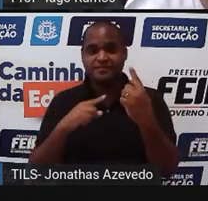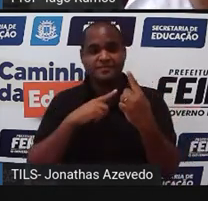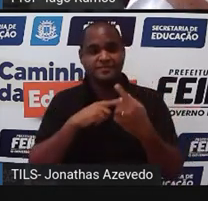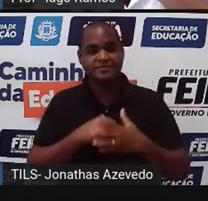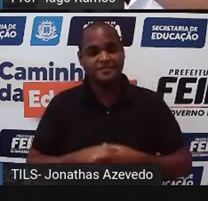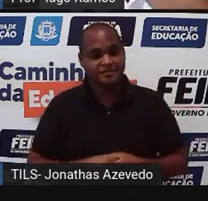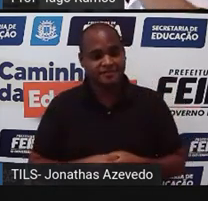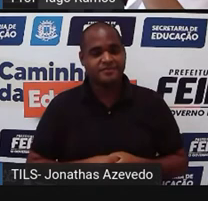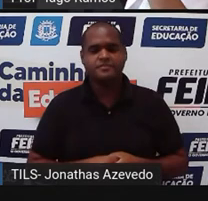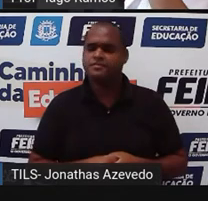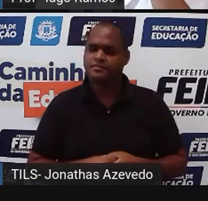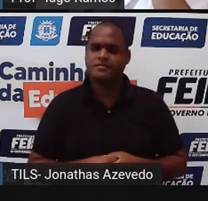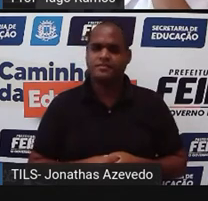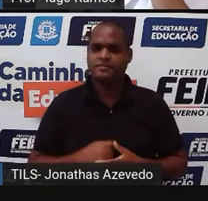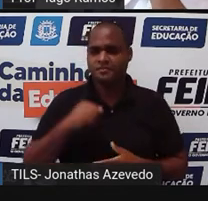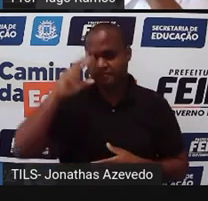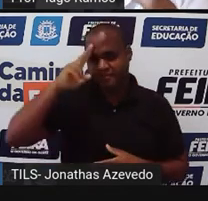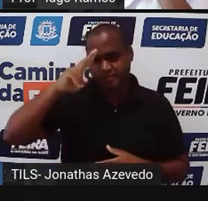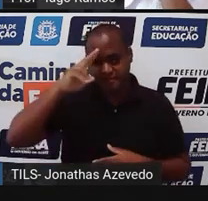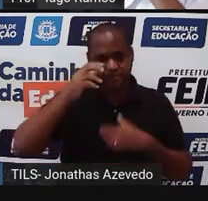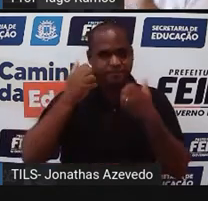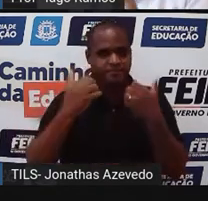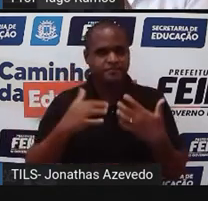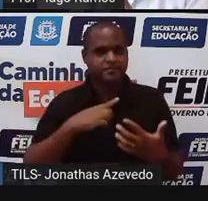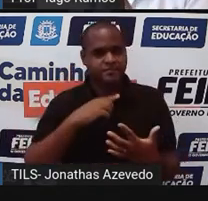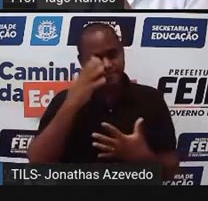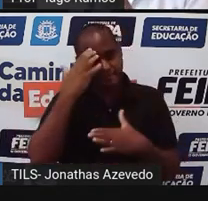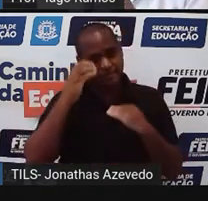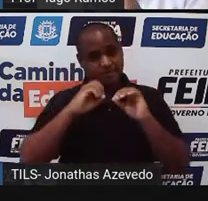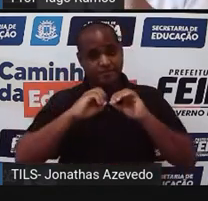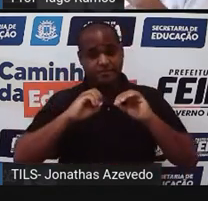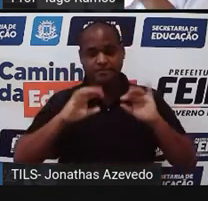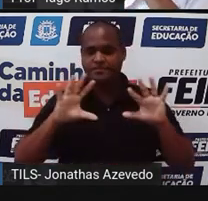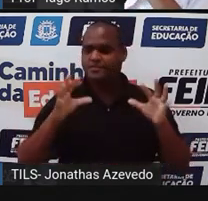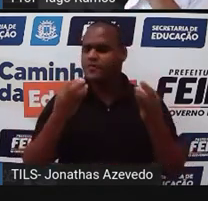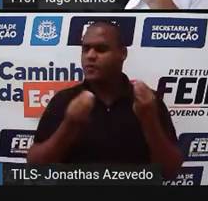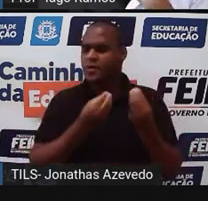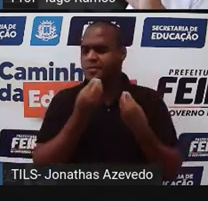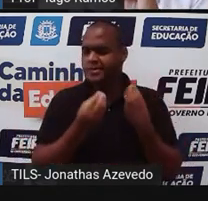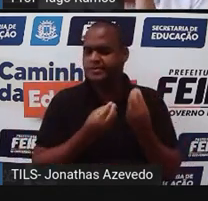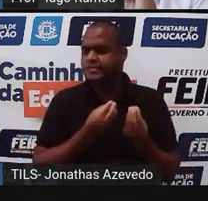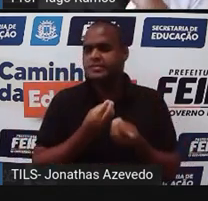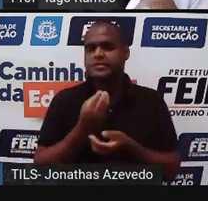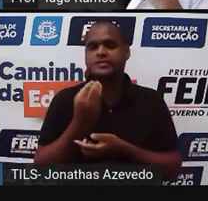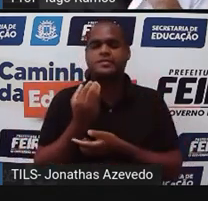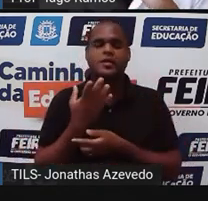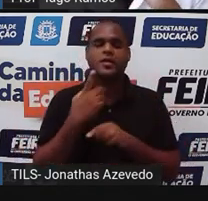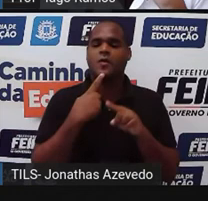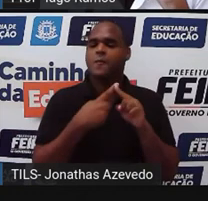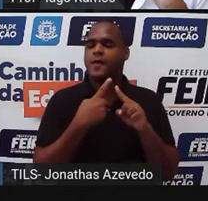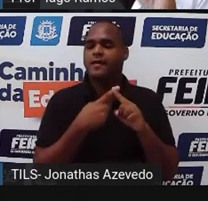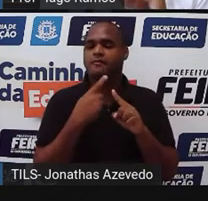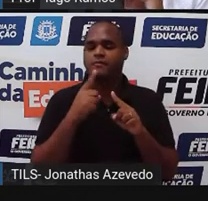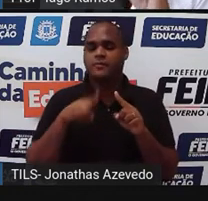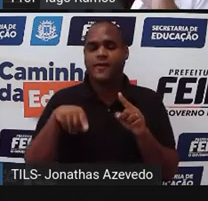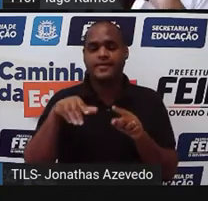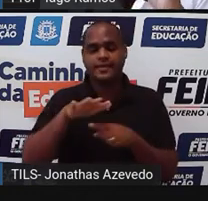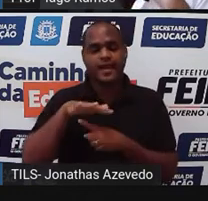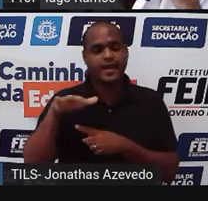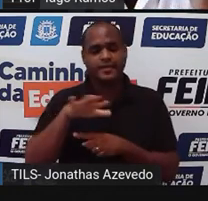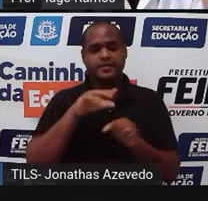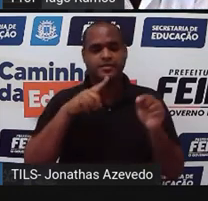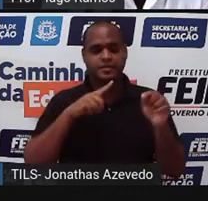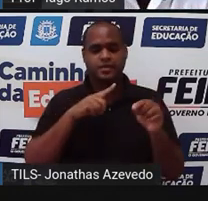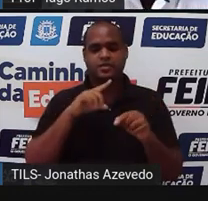E aí eu vou te lembrar uma coisa a gente está tentando entender o porquê e se calcula a área